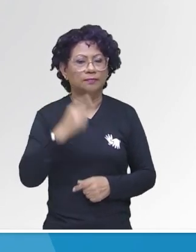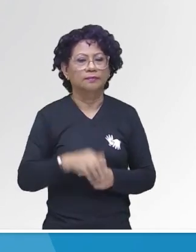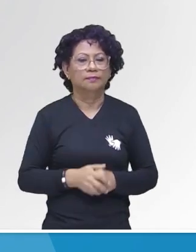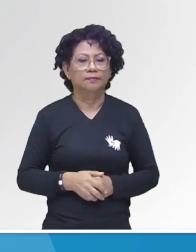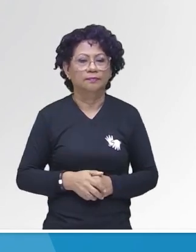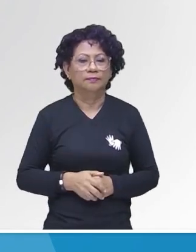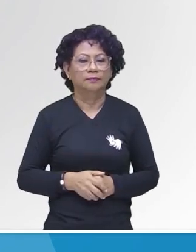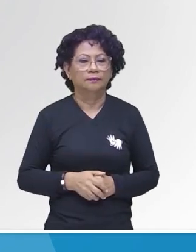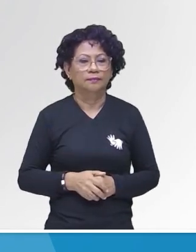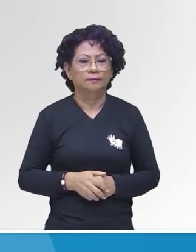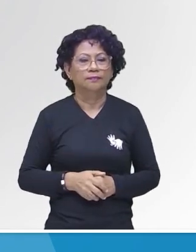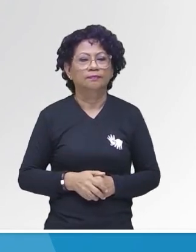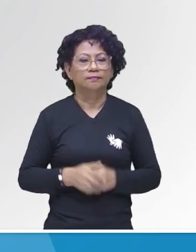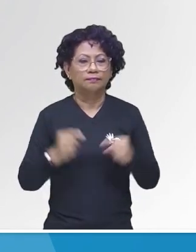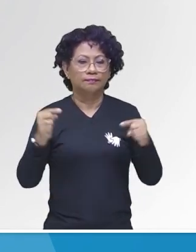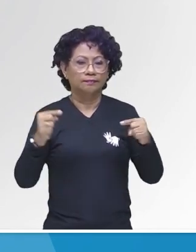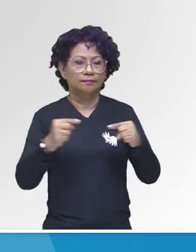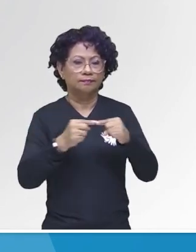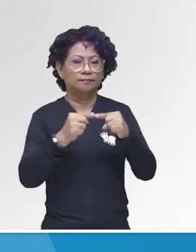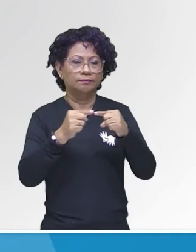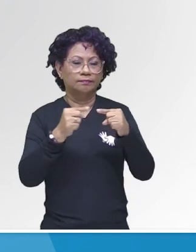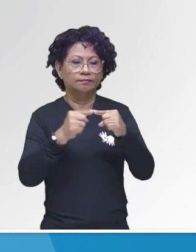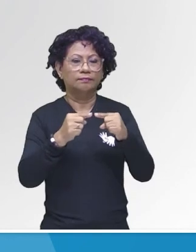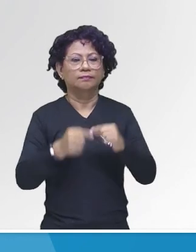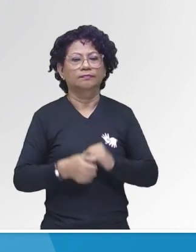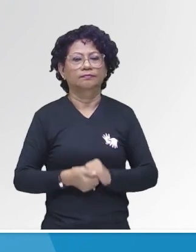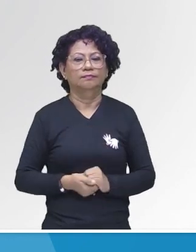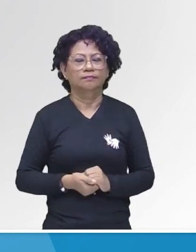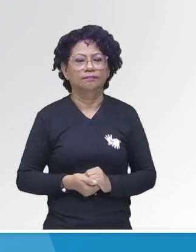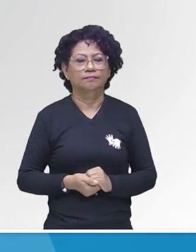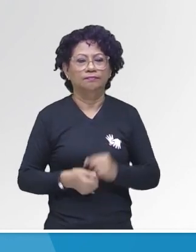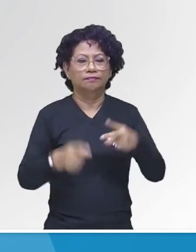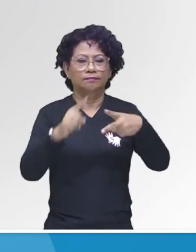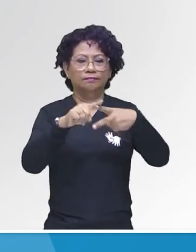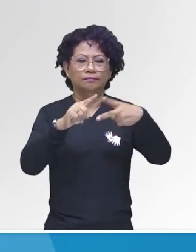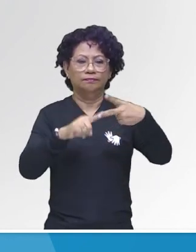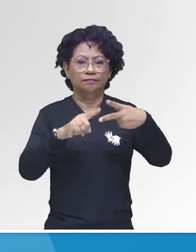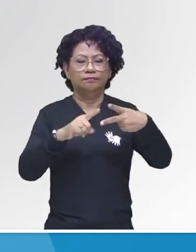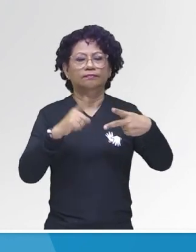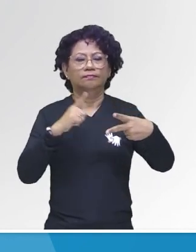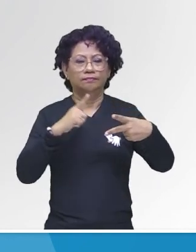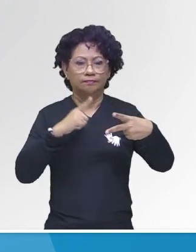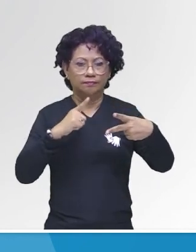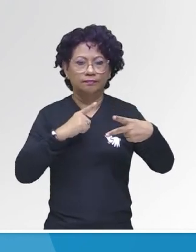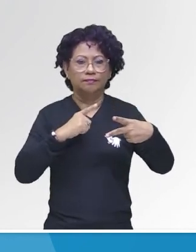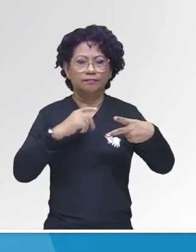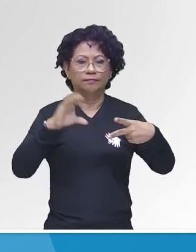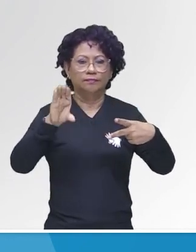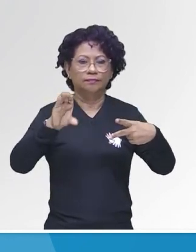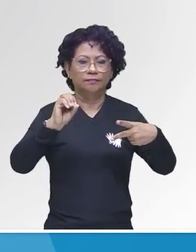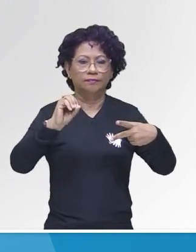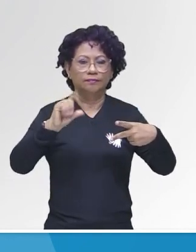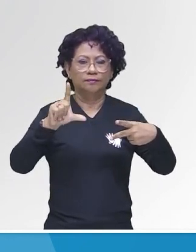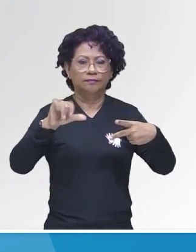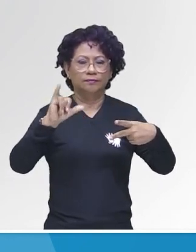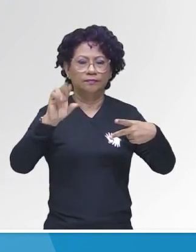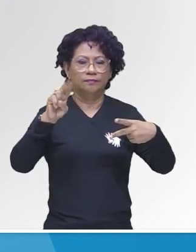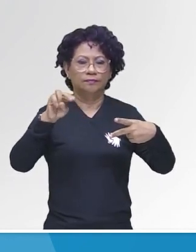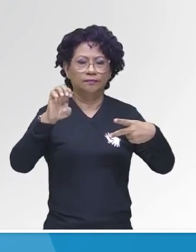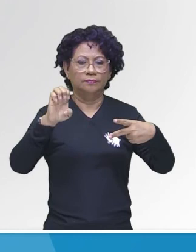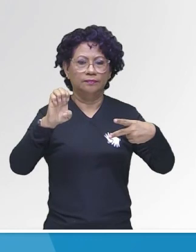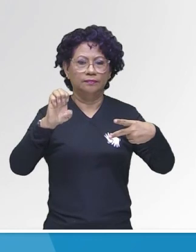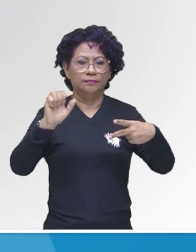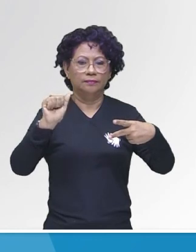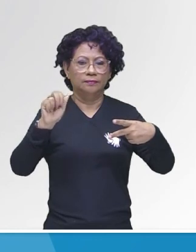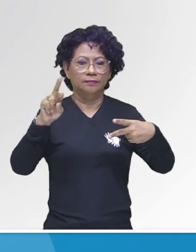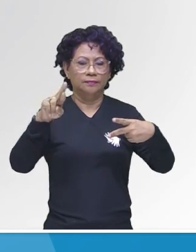Um plano que contém justamente os 3 pontos. Então, na letra C, a gente pode dizer, então,